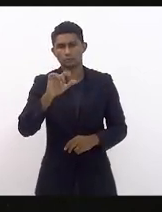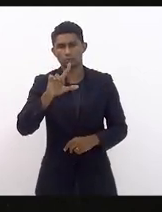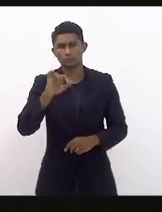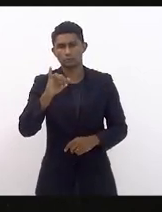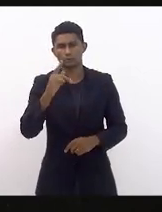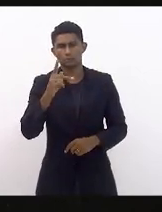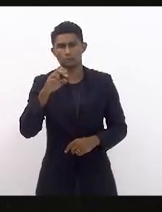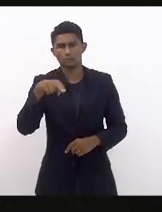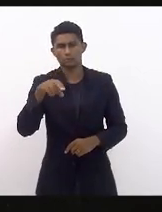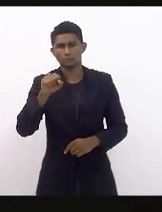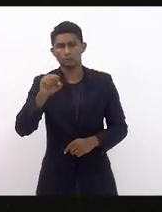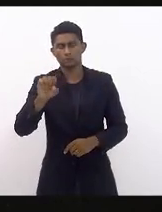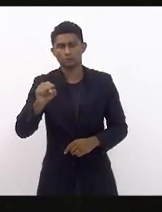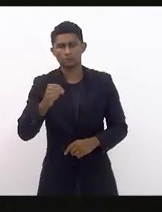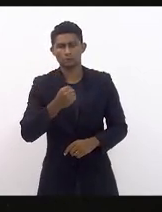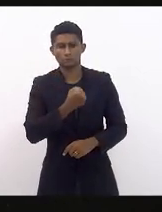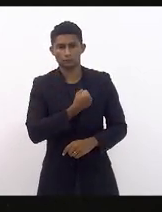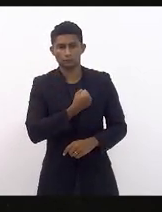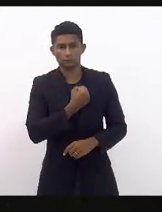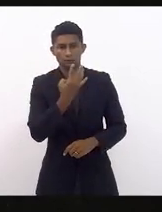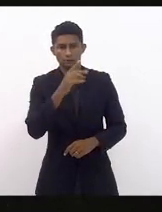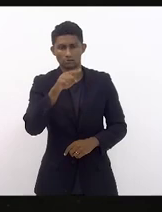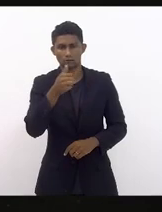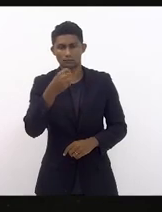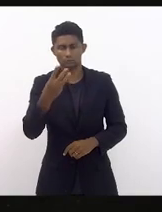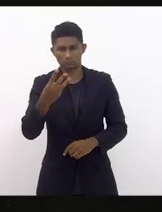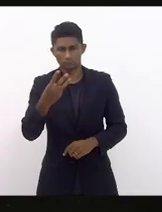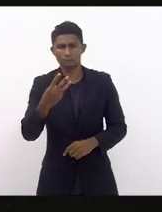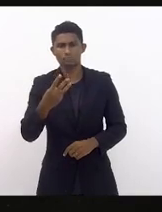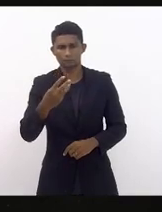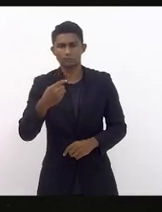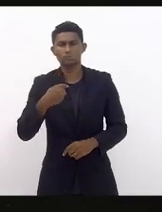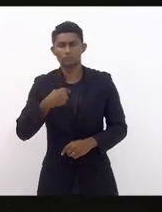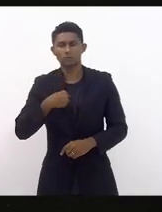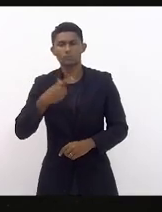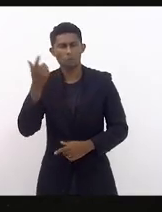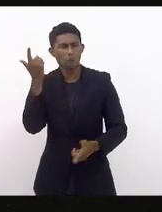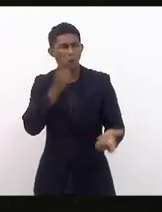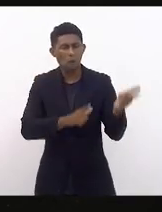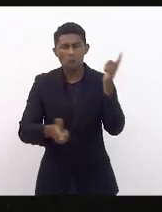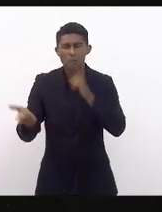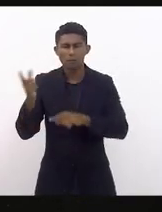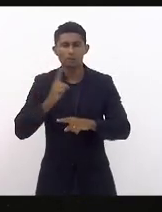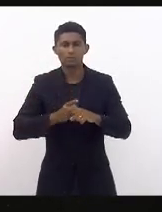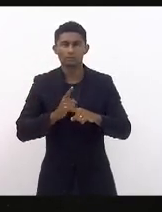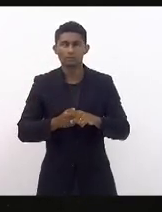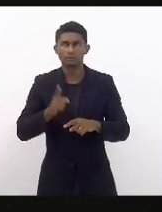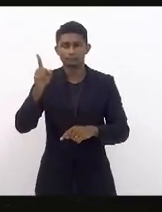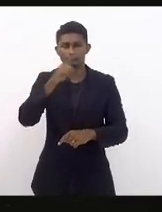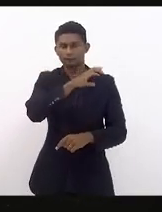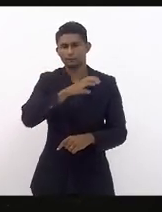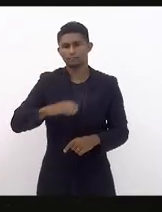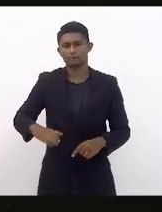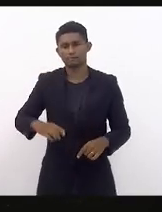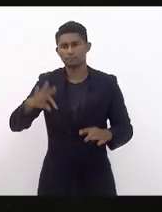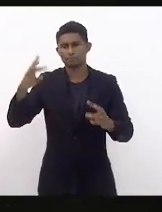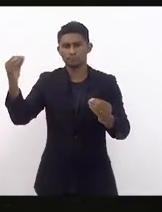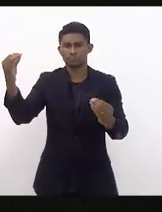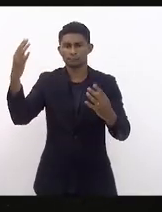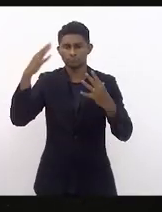Filipenses 4:13. Posso todas as coisas em Cristo que me fortalece.